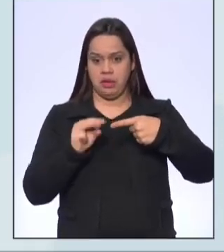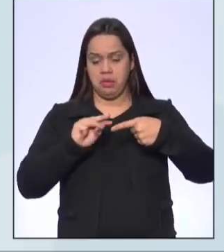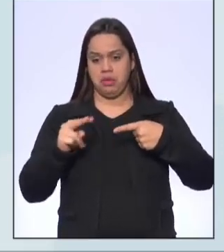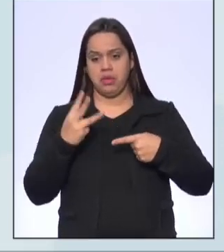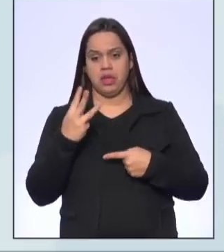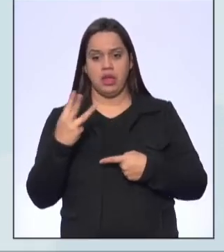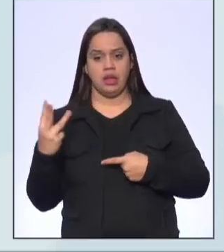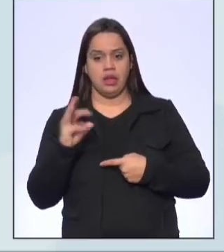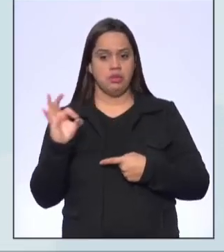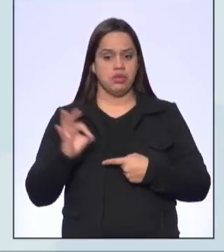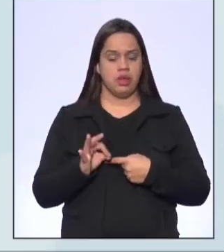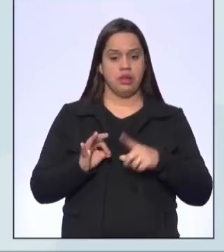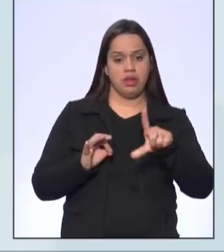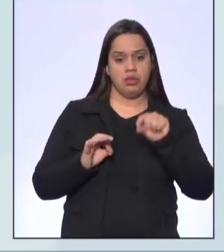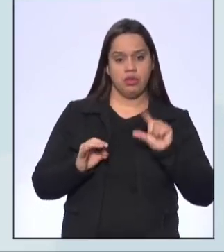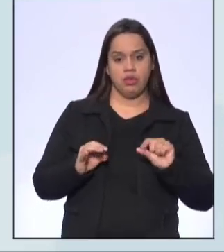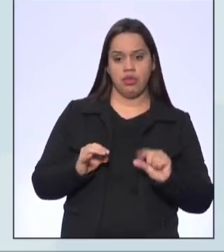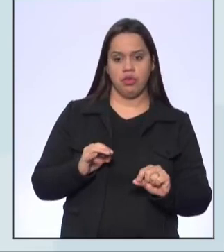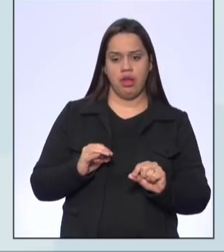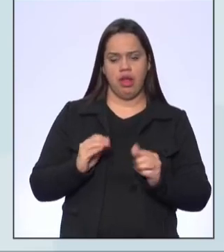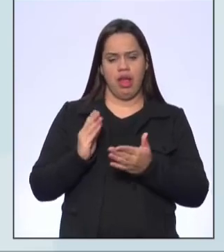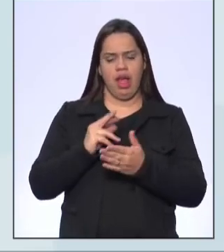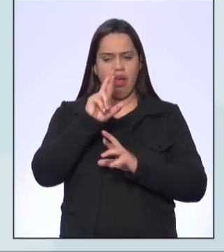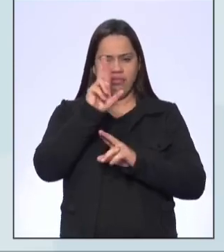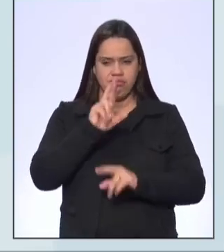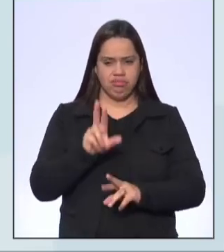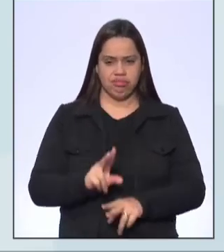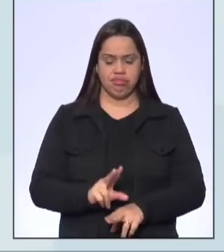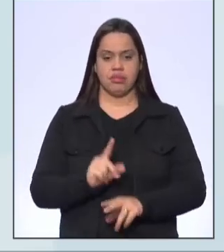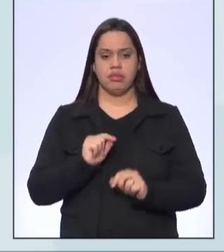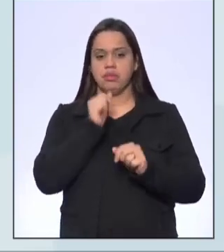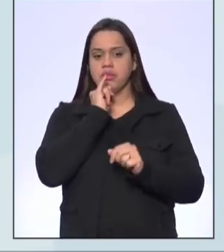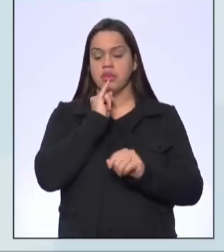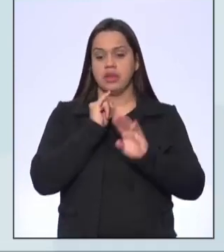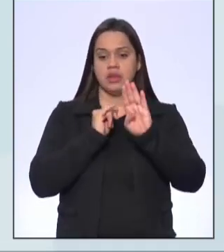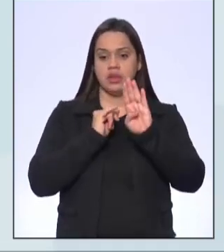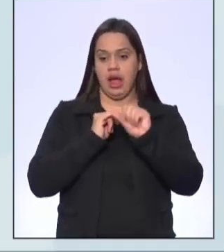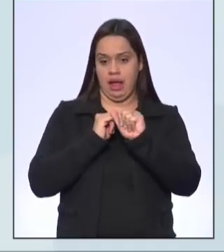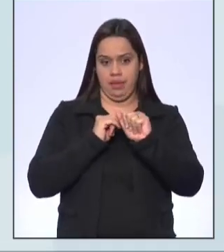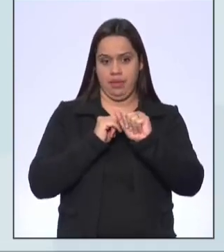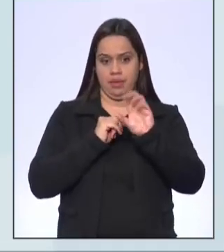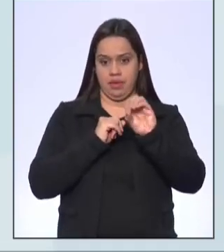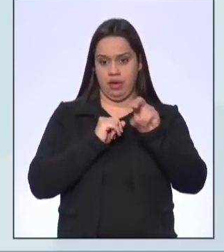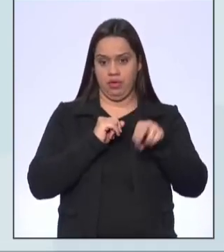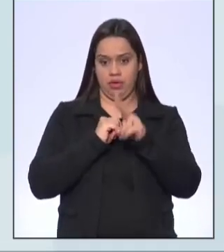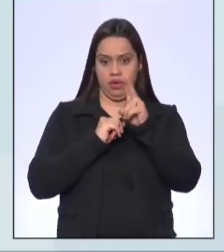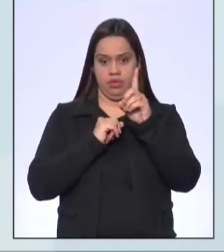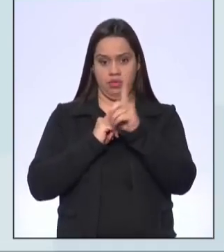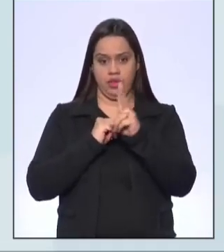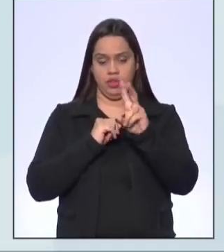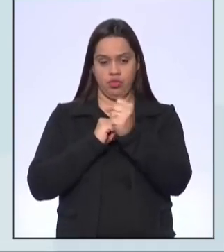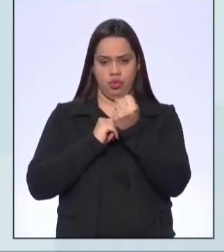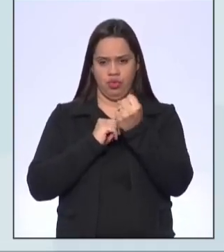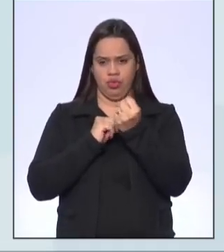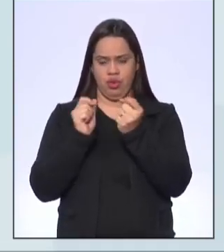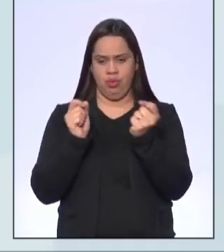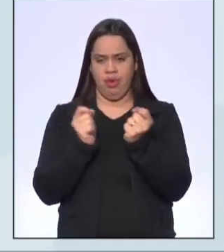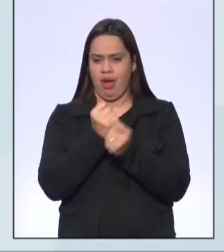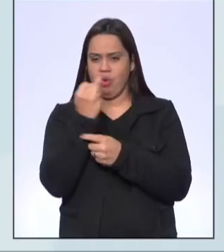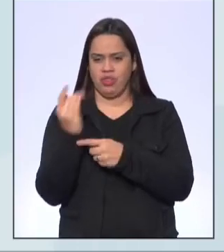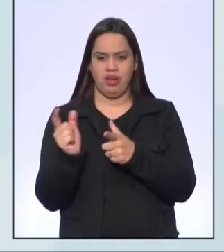Isso mesmo. E as alternativas, elas divergem muito. Por exemplo, a A é 0,28, ou seja, seria uma quantidade muito